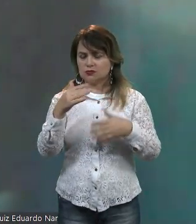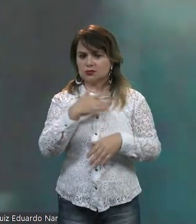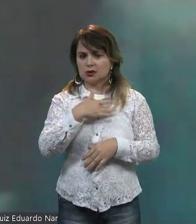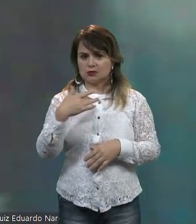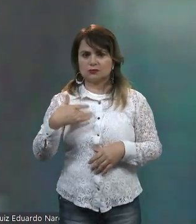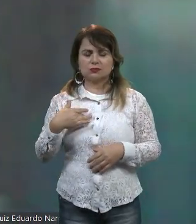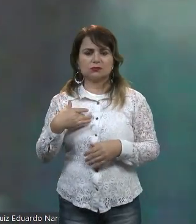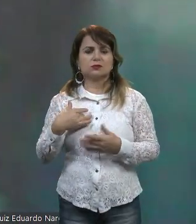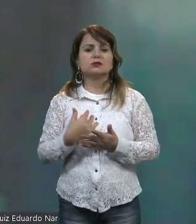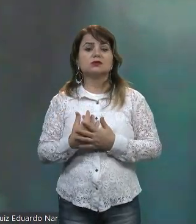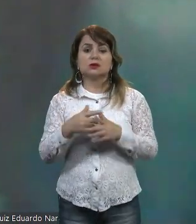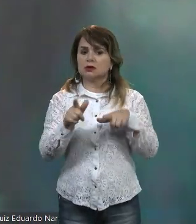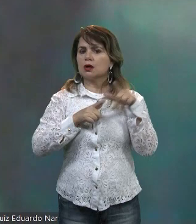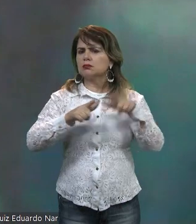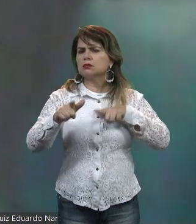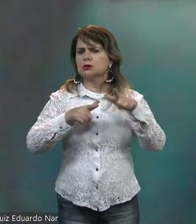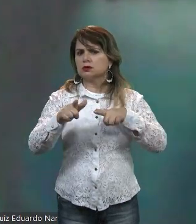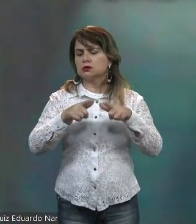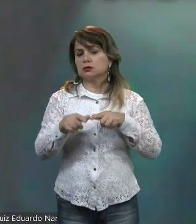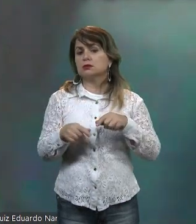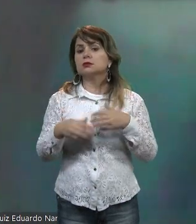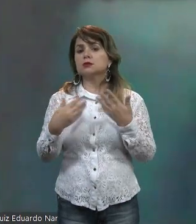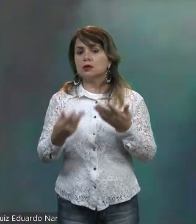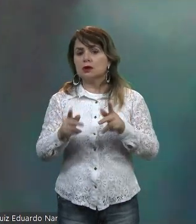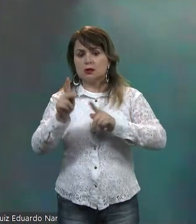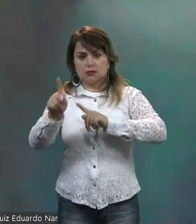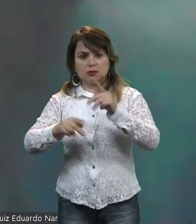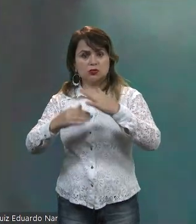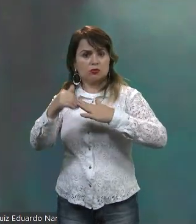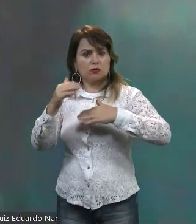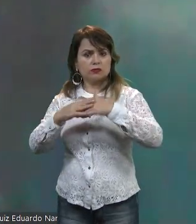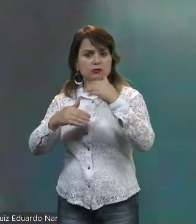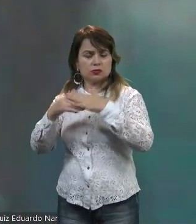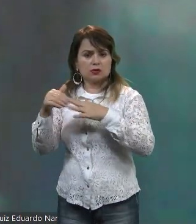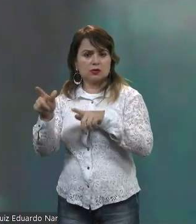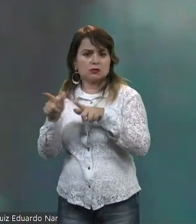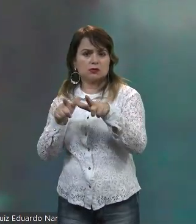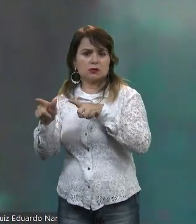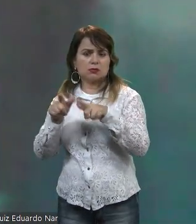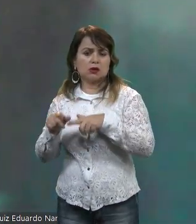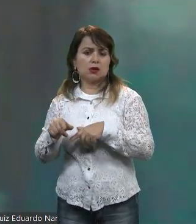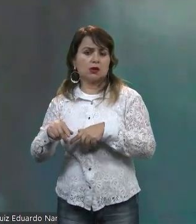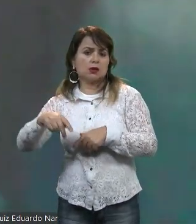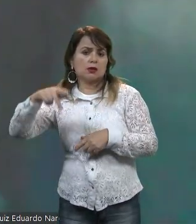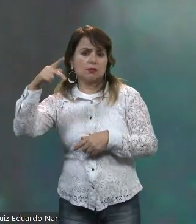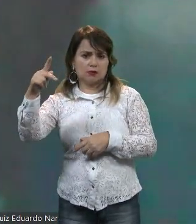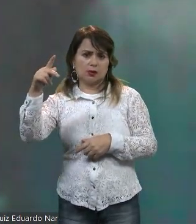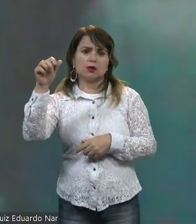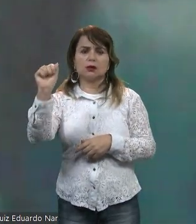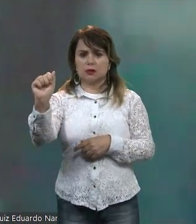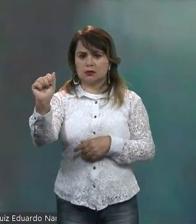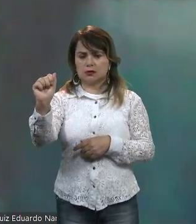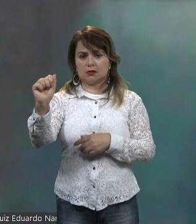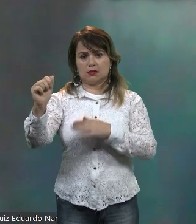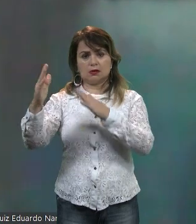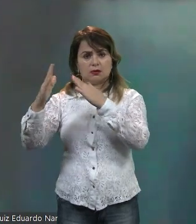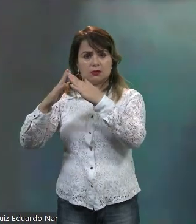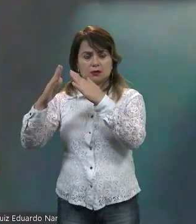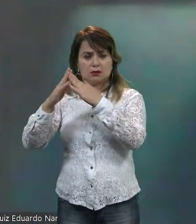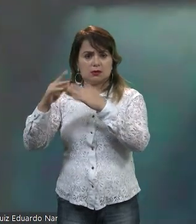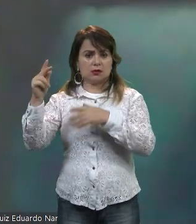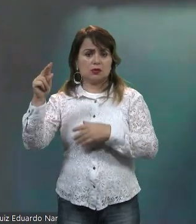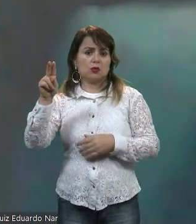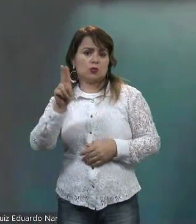lá nas unidades básicas de saúde, passando pelos PAs, passando